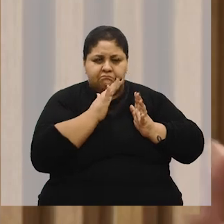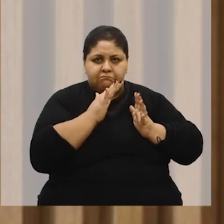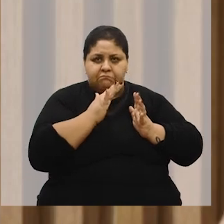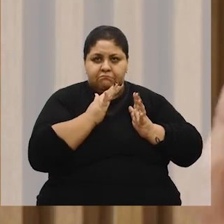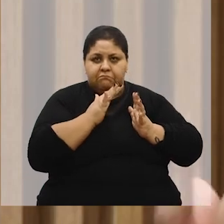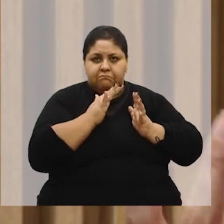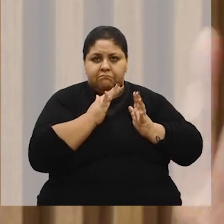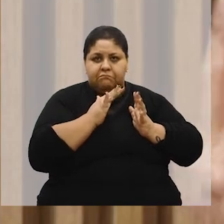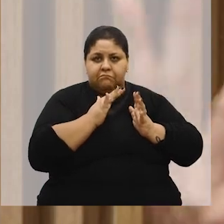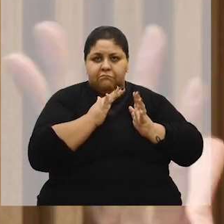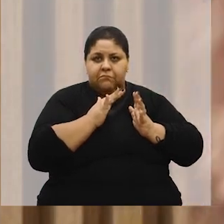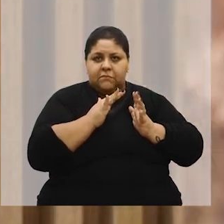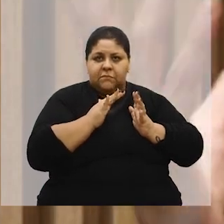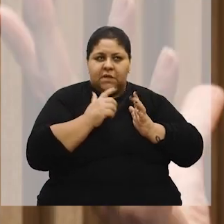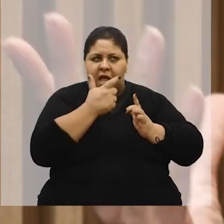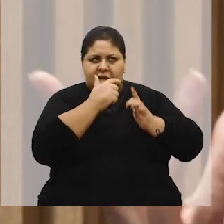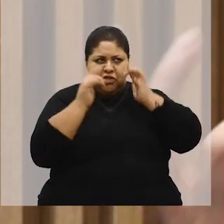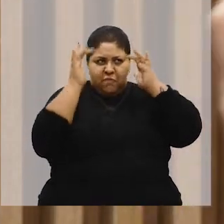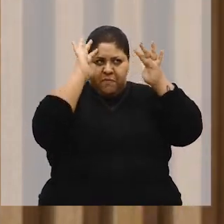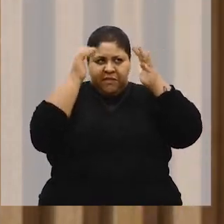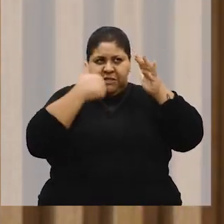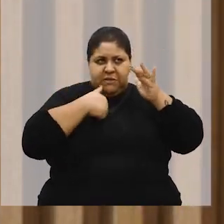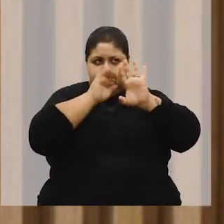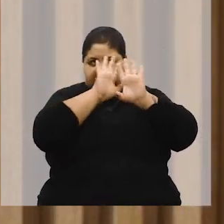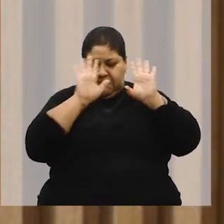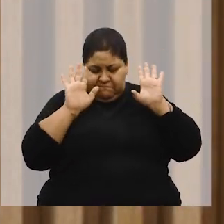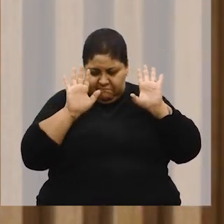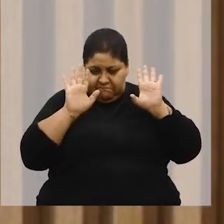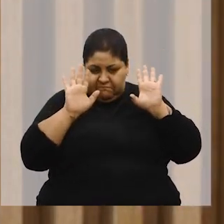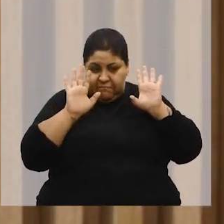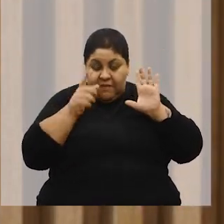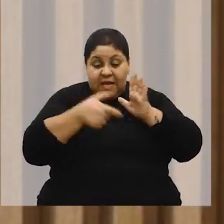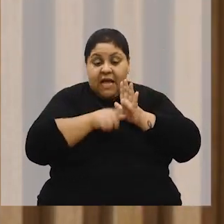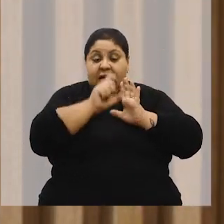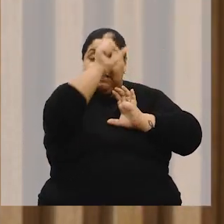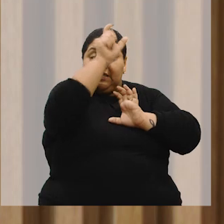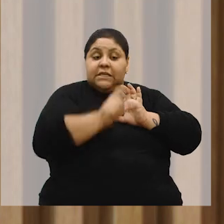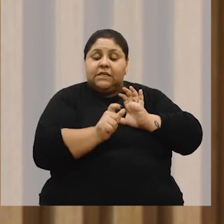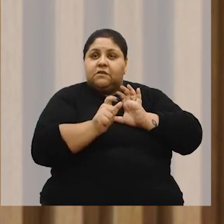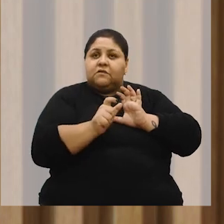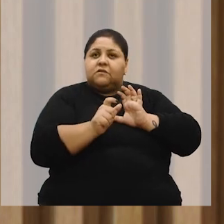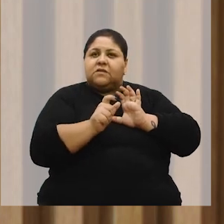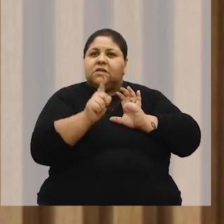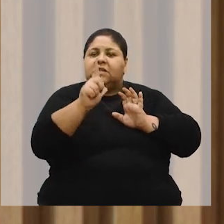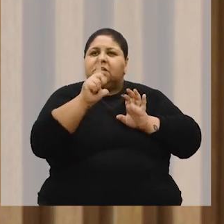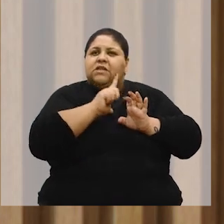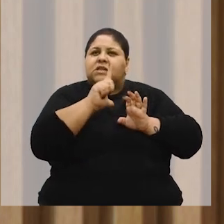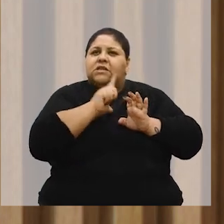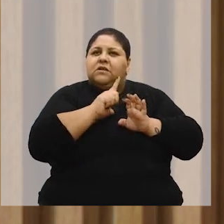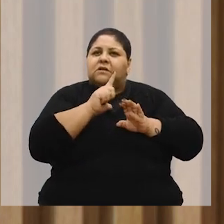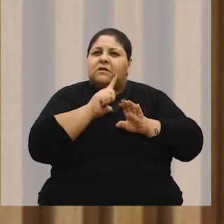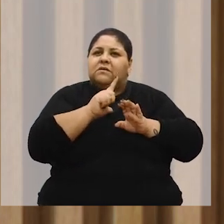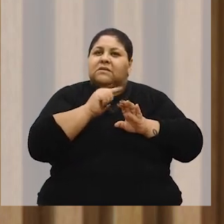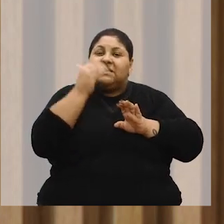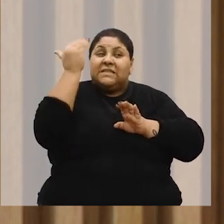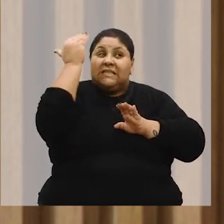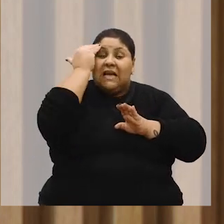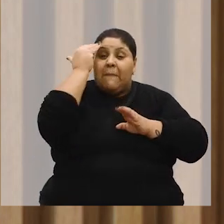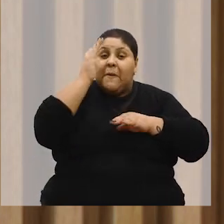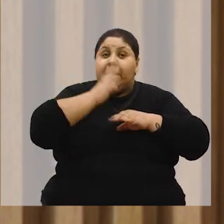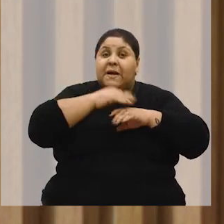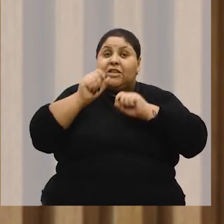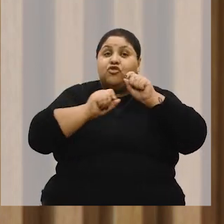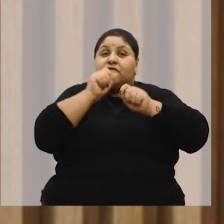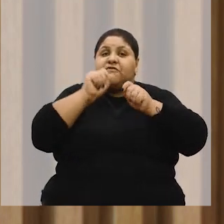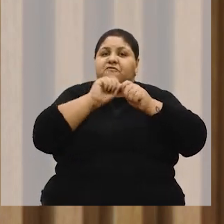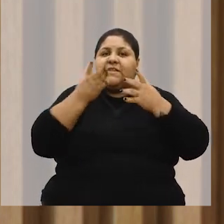digo, talvez seja uma utopia da minha mente, mas a impressão que me dá é que antes as pessoas, elas tinham mais noção do que podia